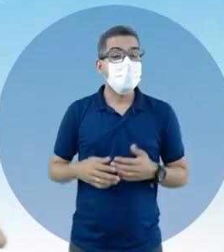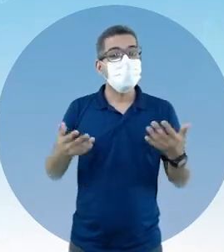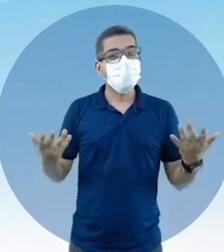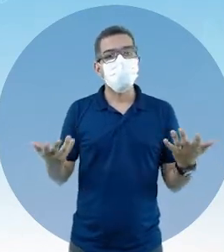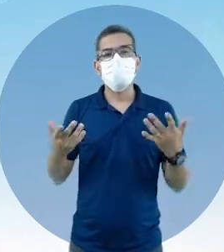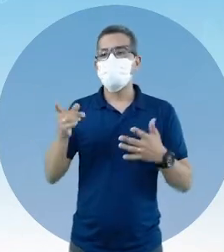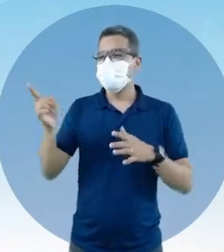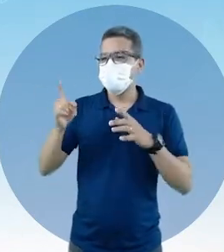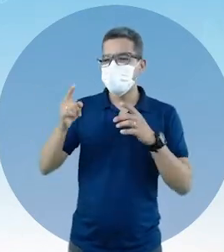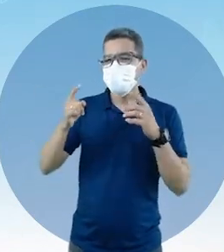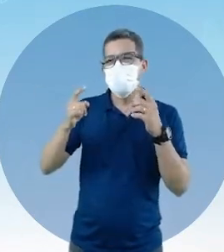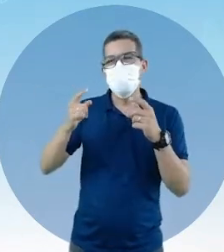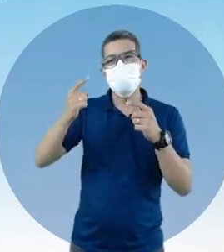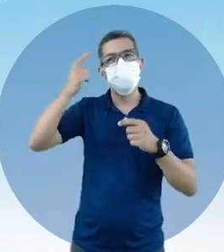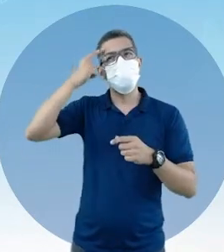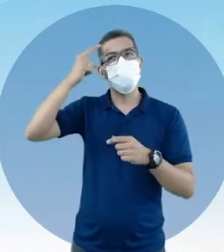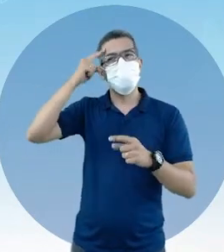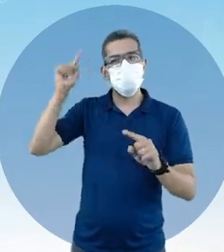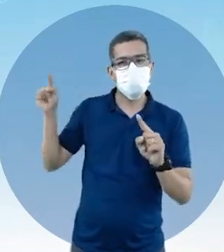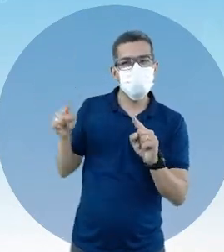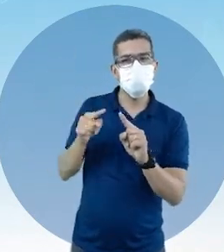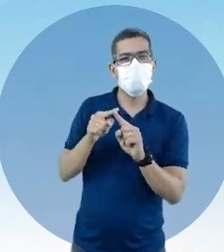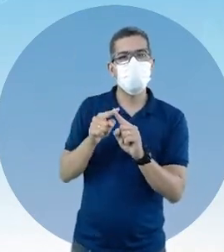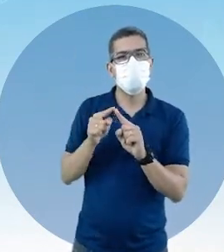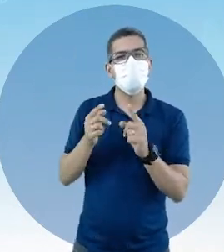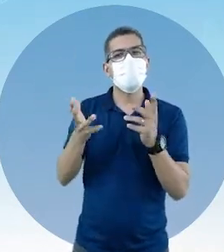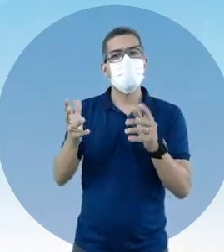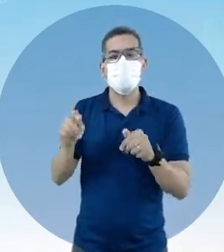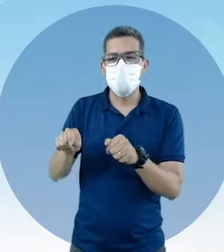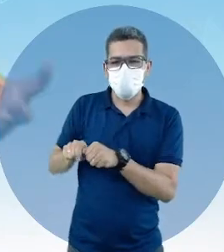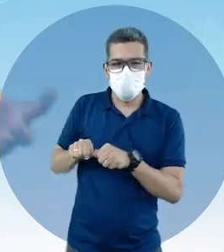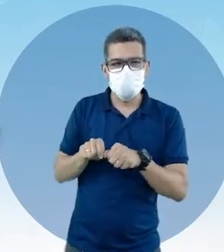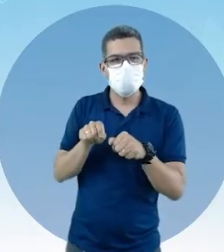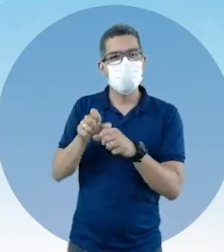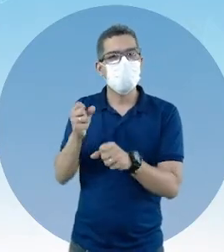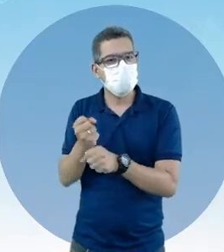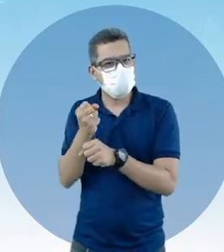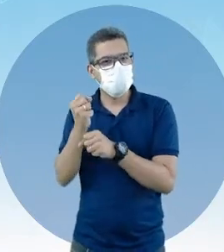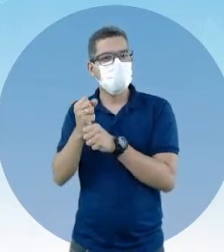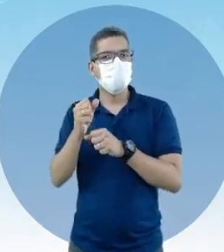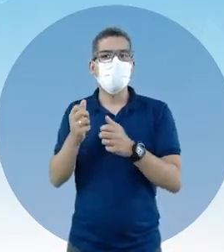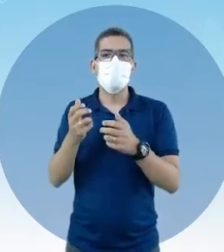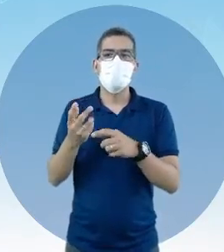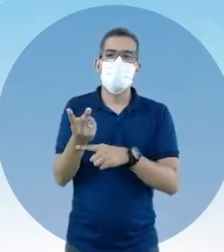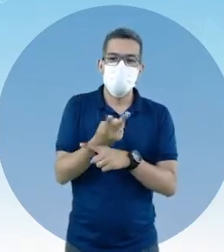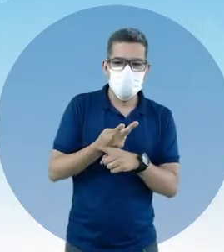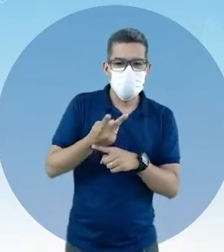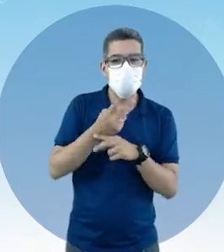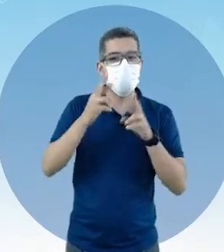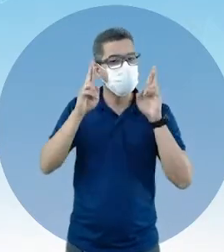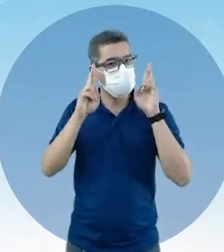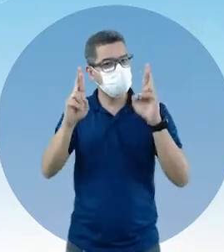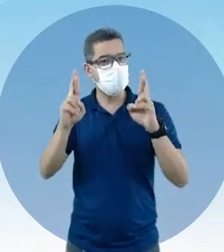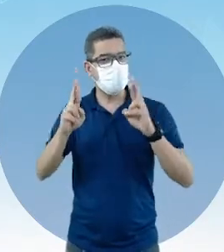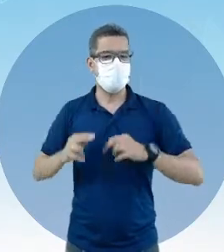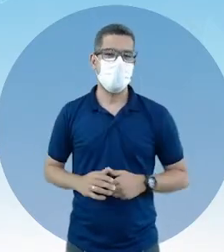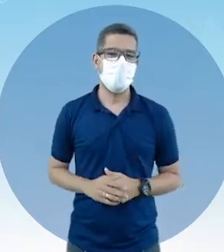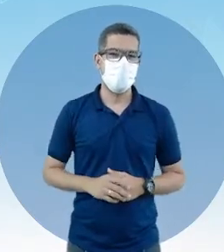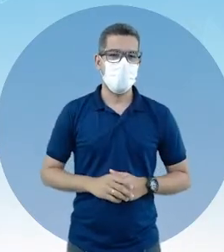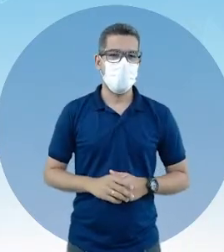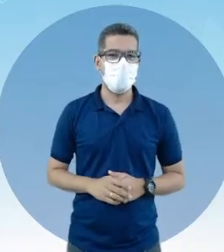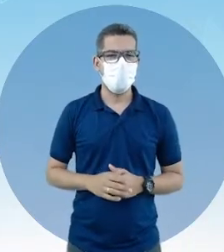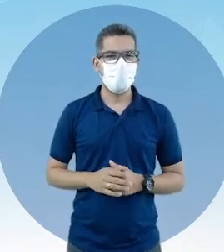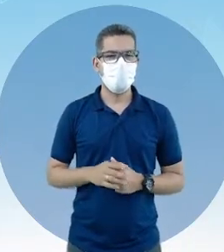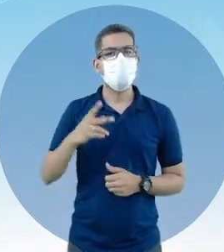independente de qual seja, é sempre essa questão de construir, buscar o respeito. Mas vamos conhecê-lo agora como